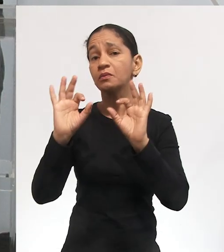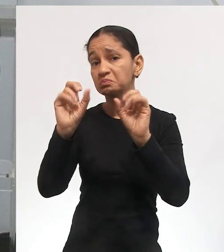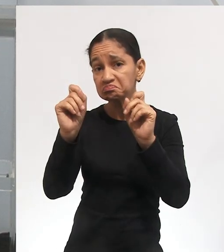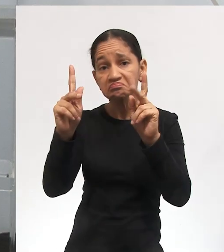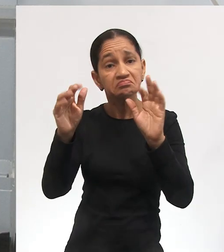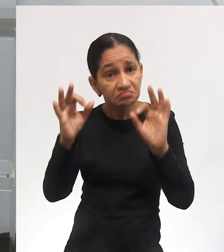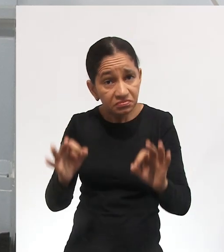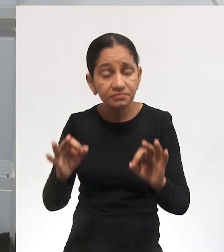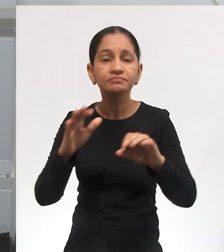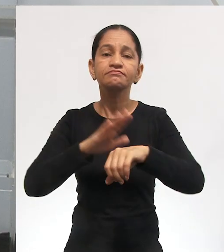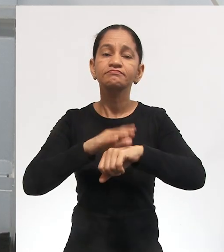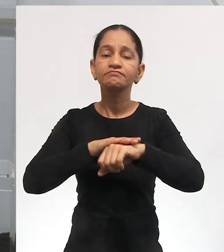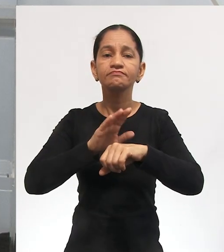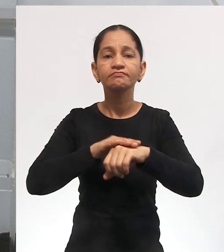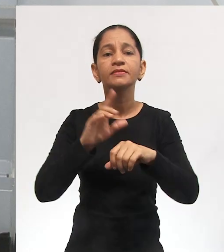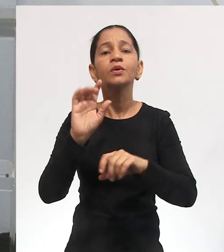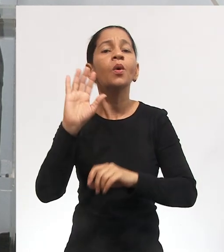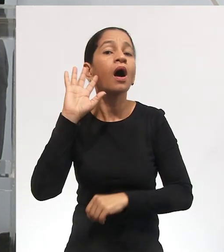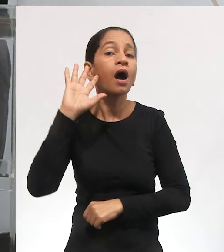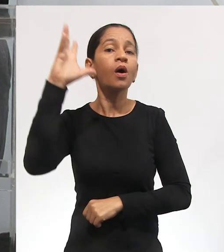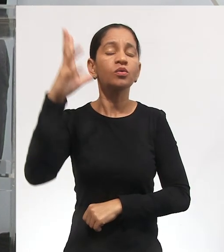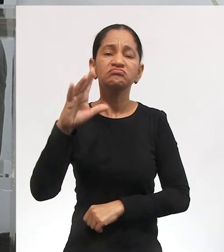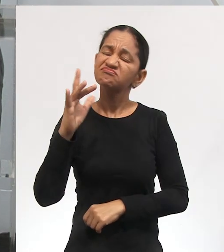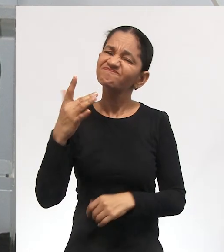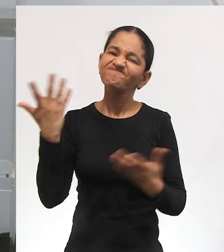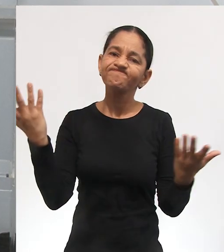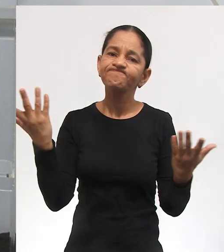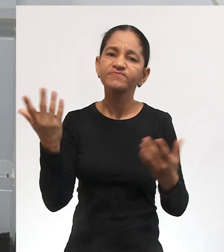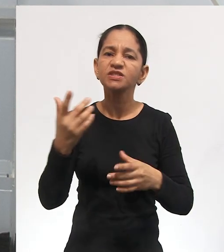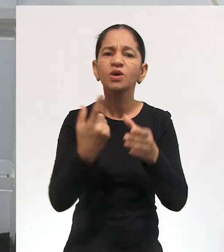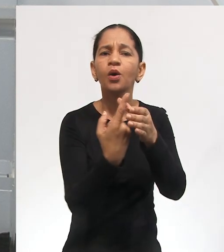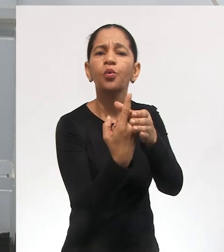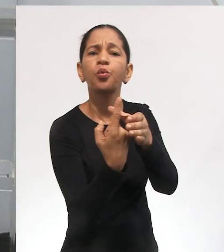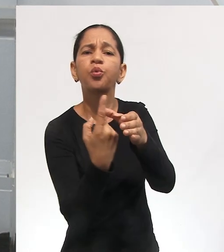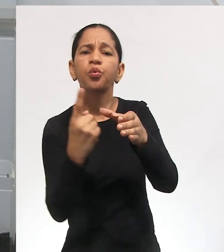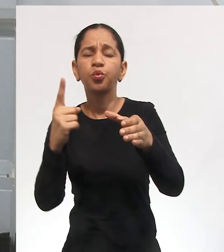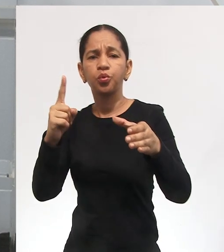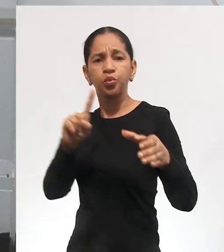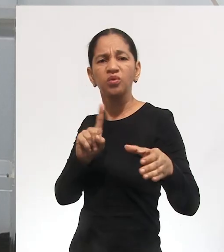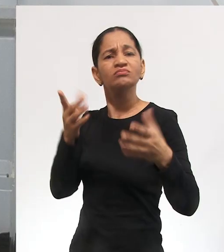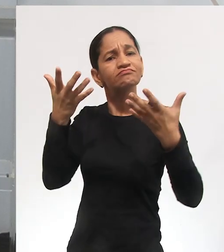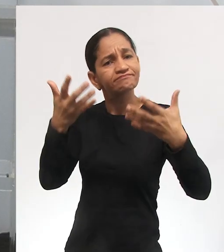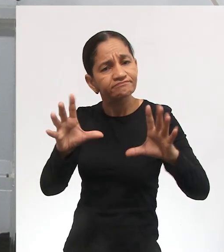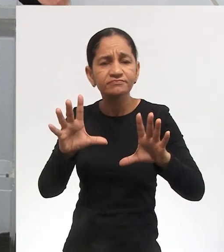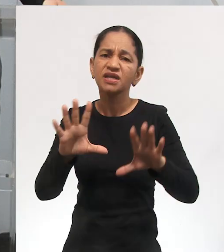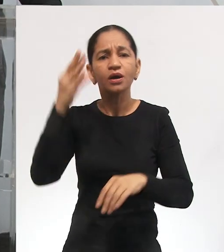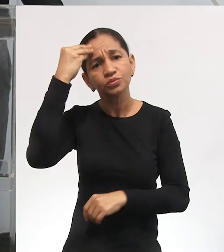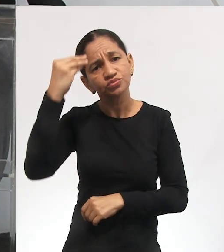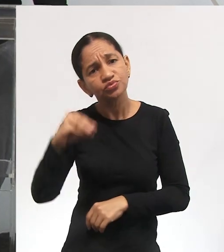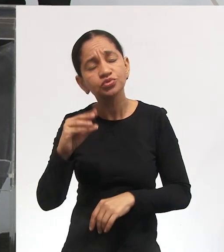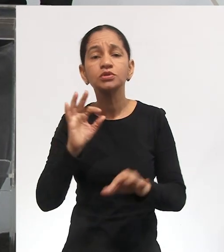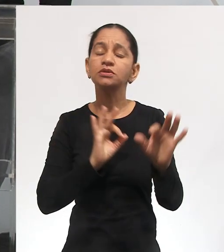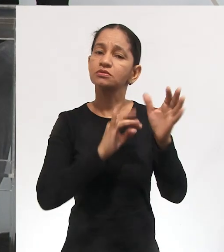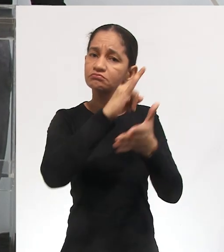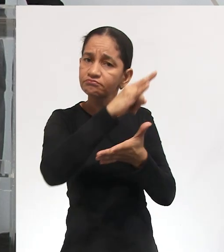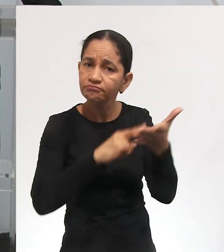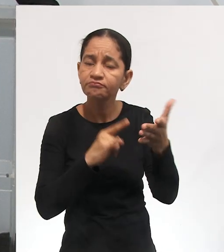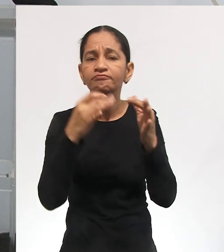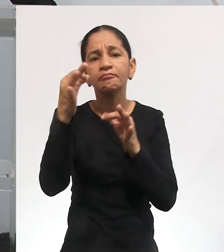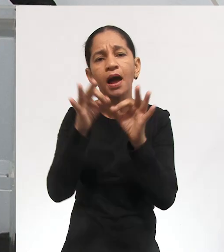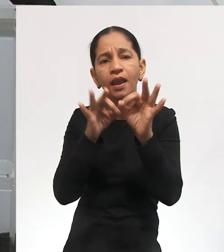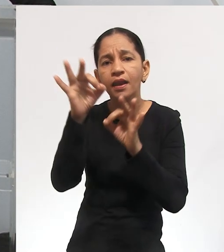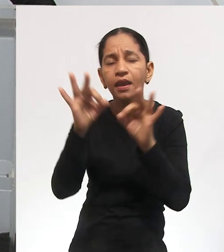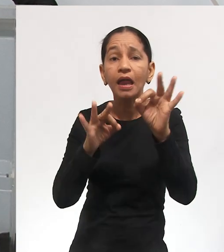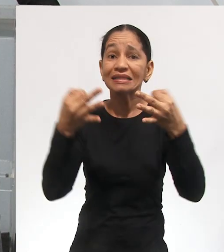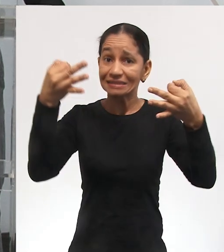funcionários. Eu pego então e decido me retirar dessa sociedade. Procedo a toda a